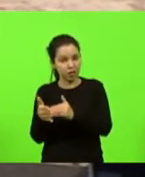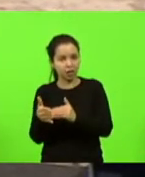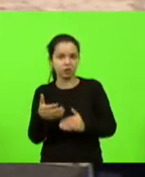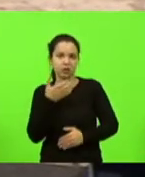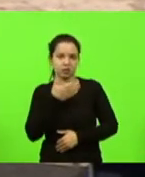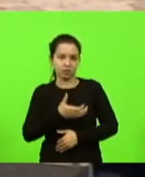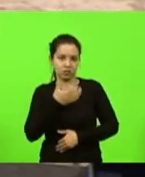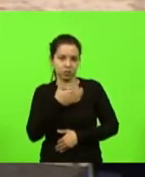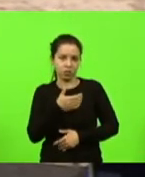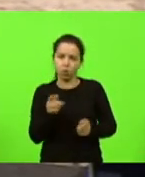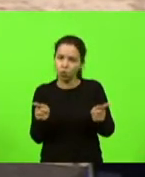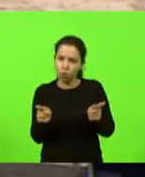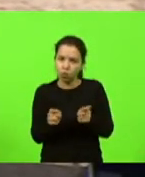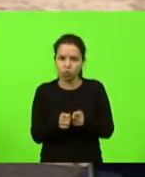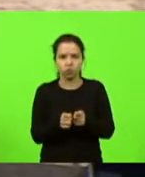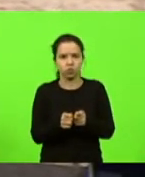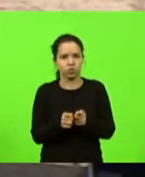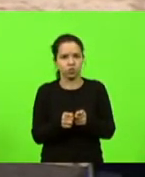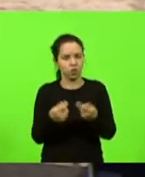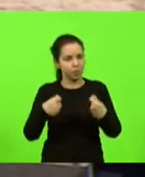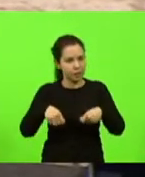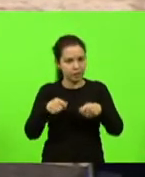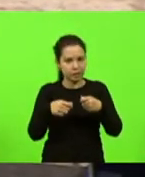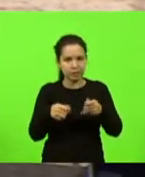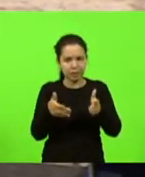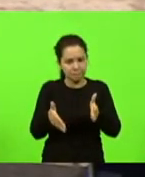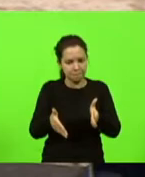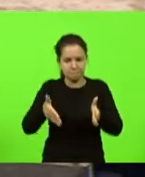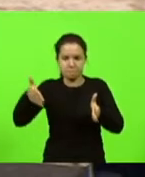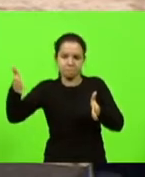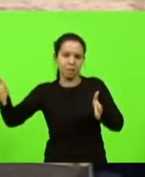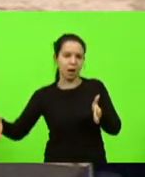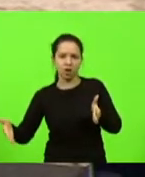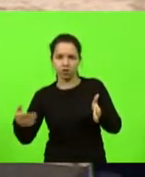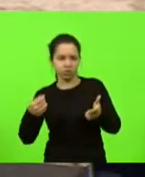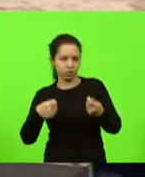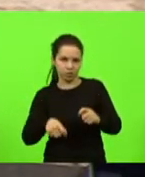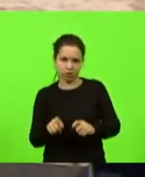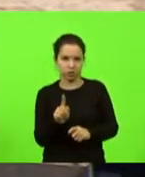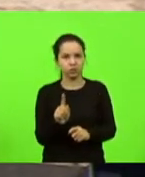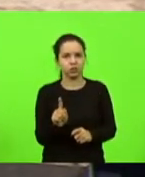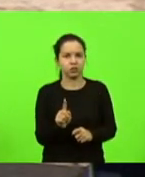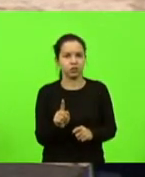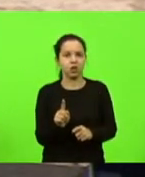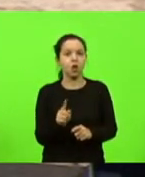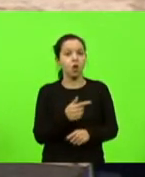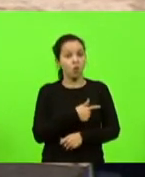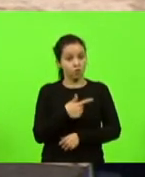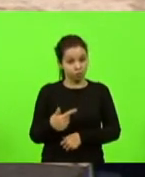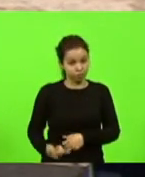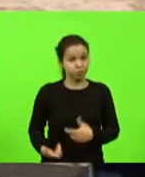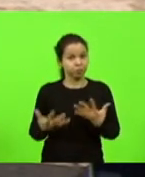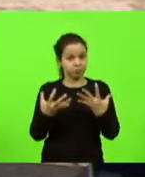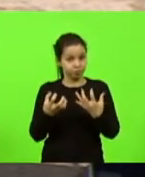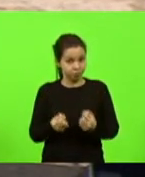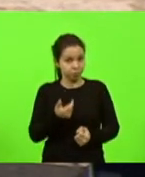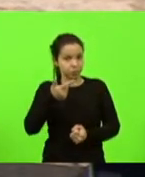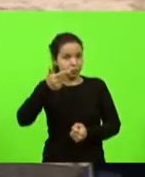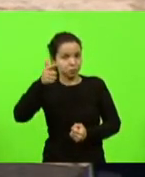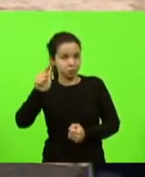por isso não há necessidade de se estender mais. O governo assumiu de mandar outro projeto para essa